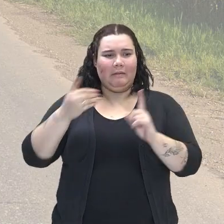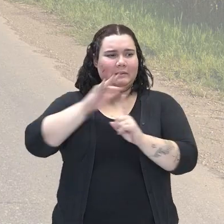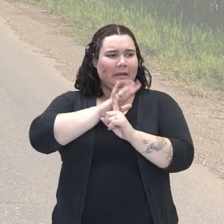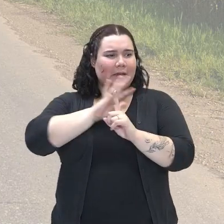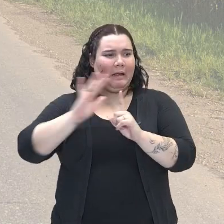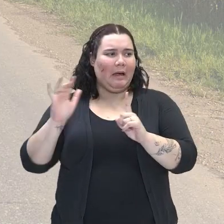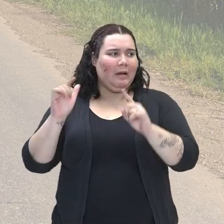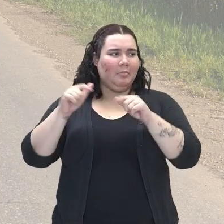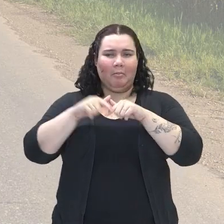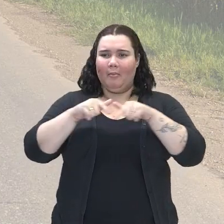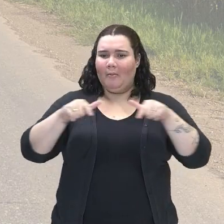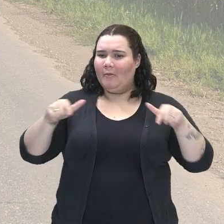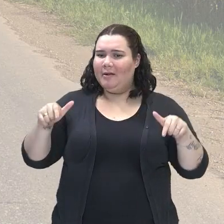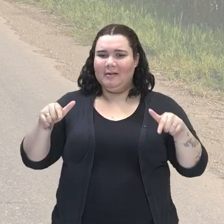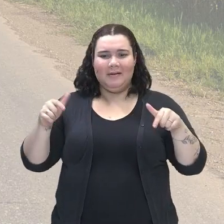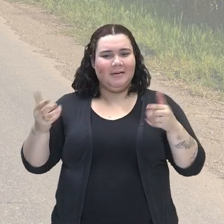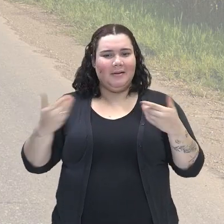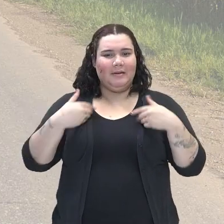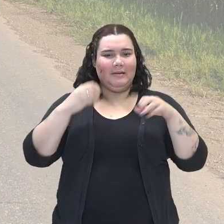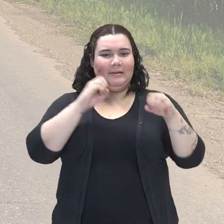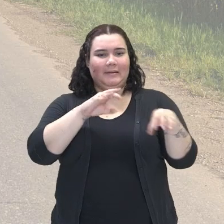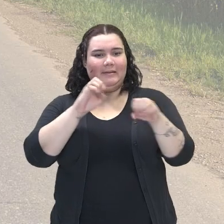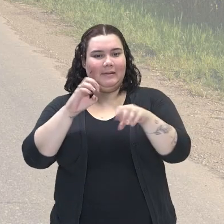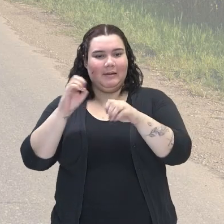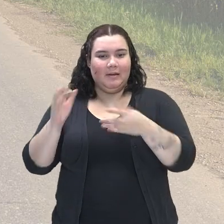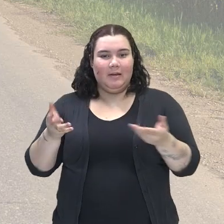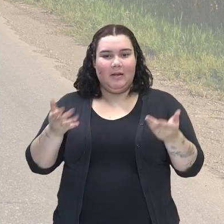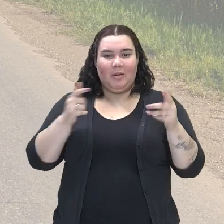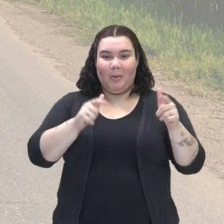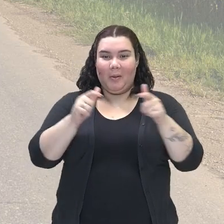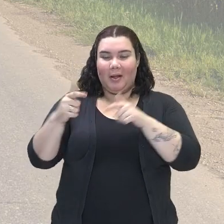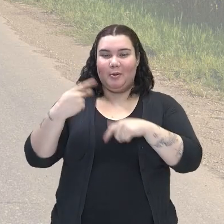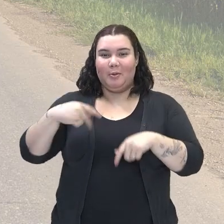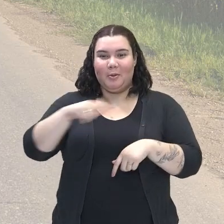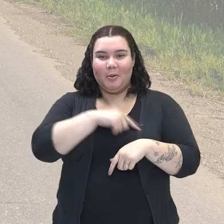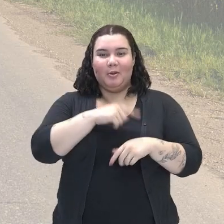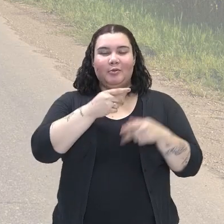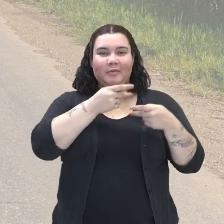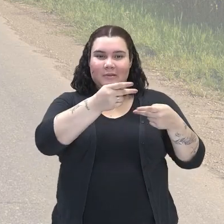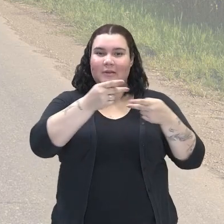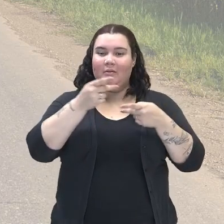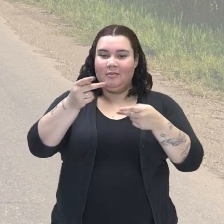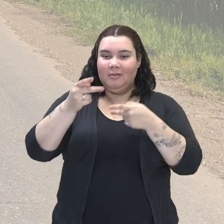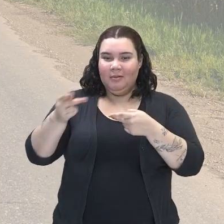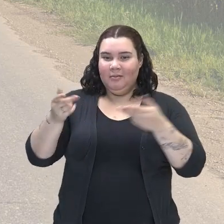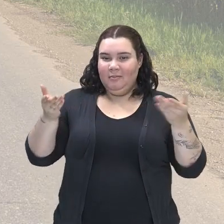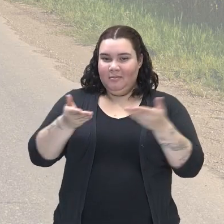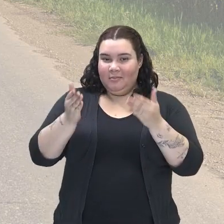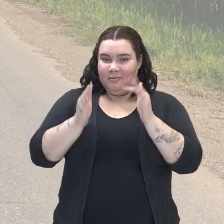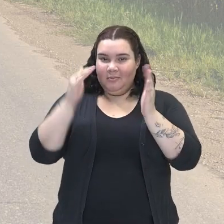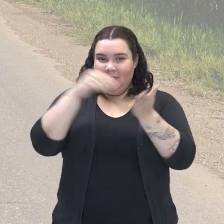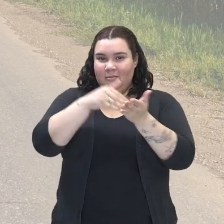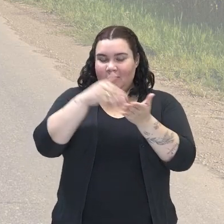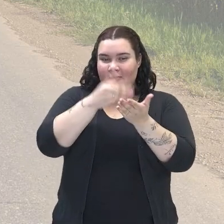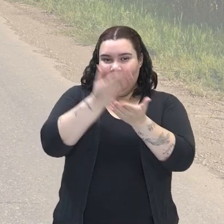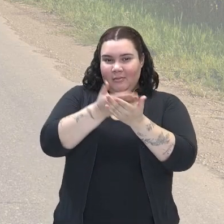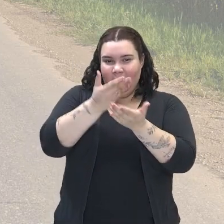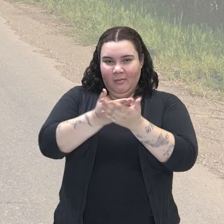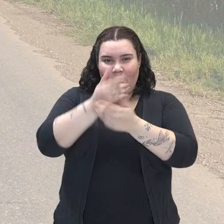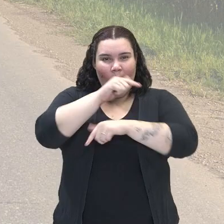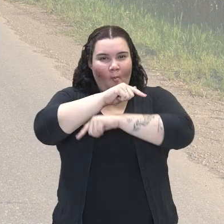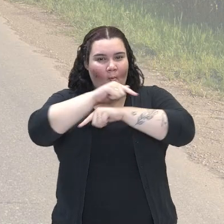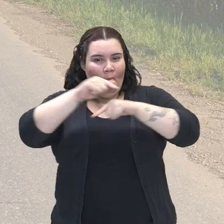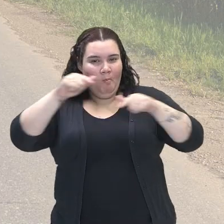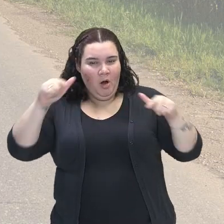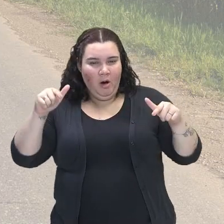é que pode uma coisa dessa, gente? Depois de tanto lugar que a gente conheceu, a gente vai terminar desse jeito, no meio do